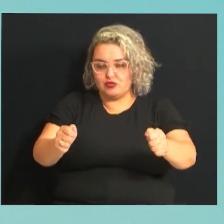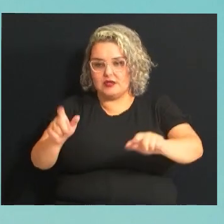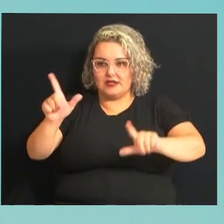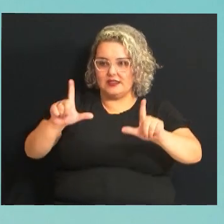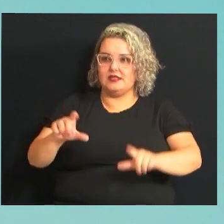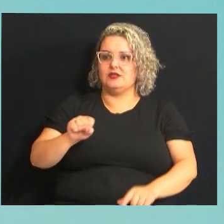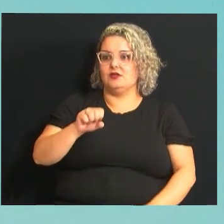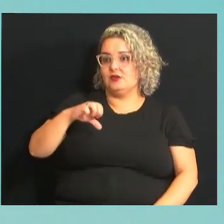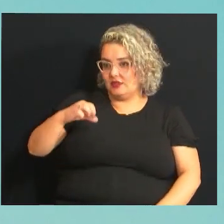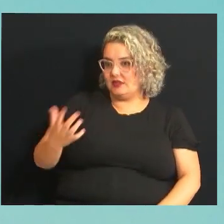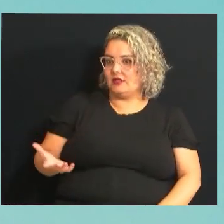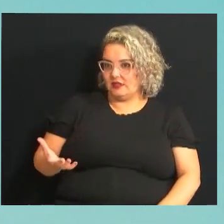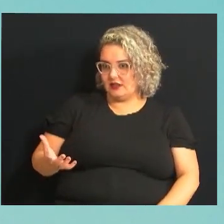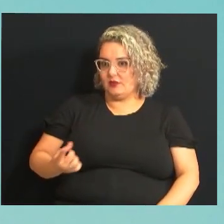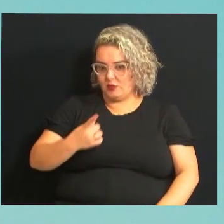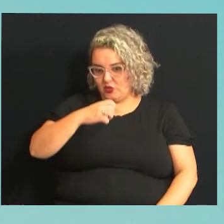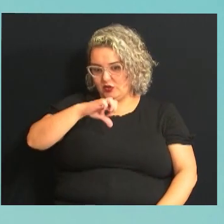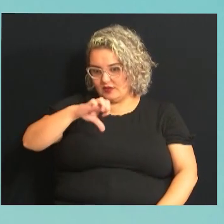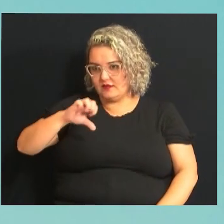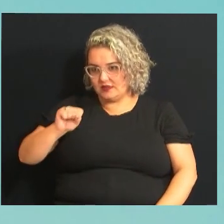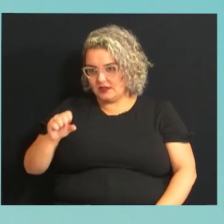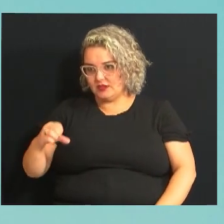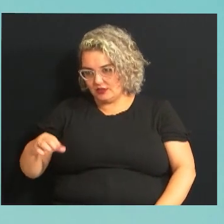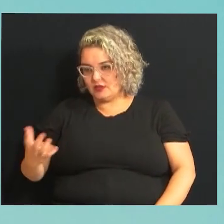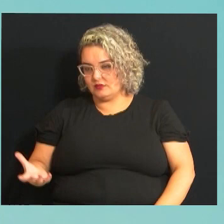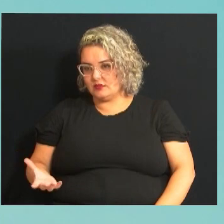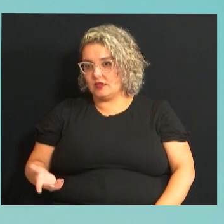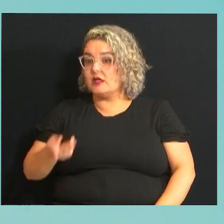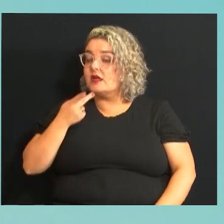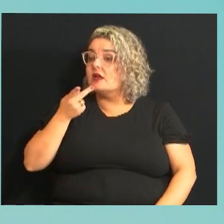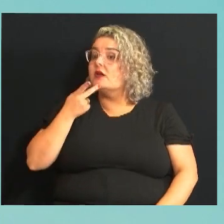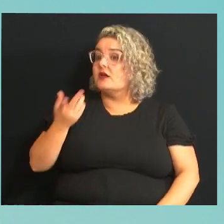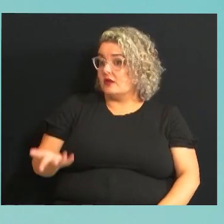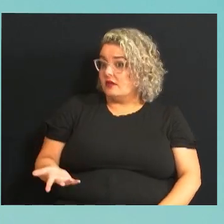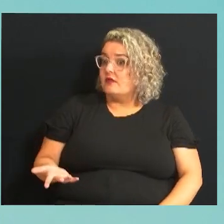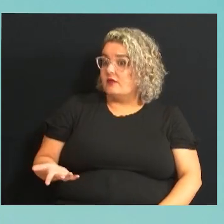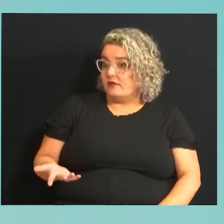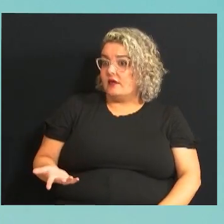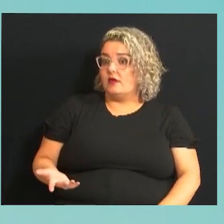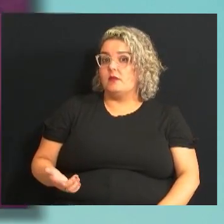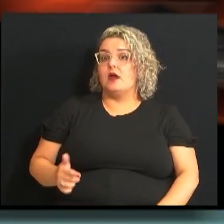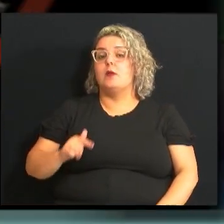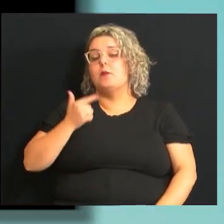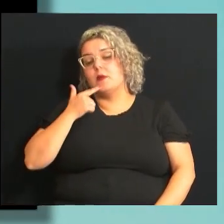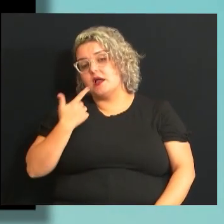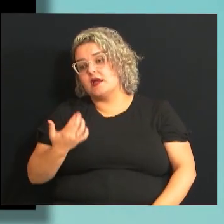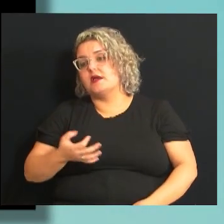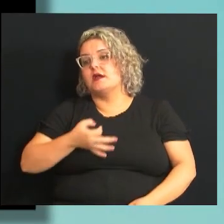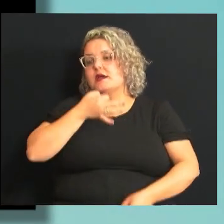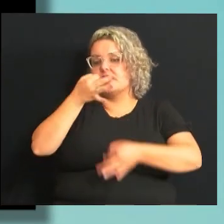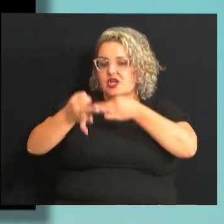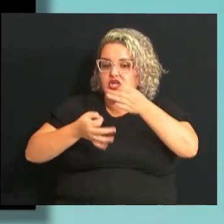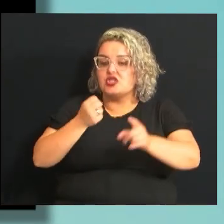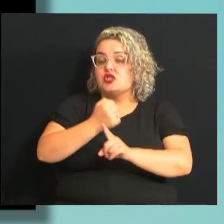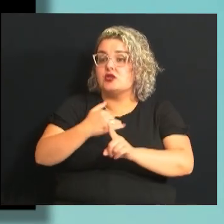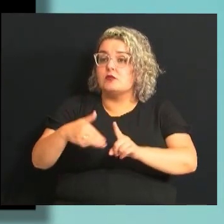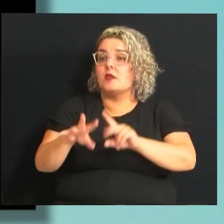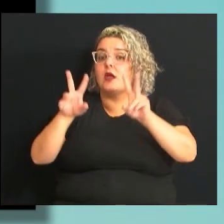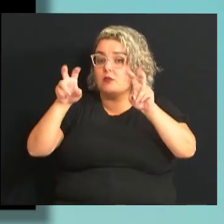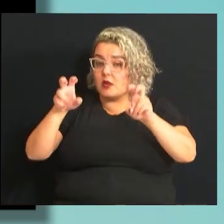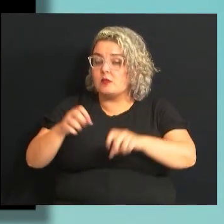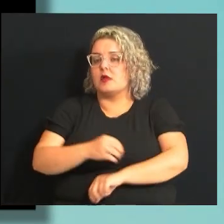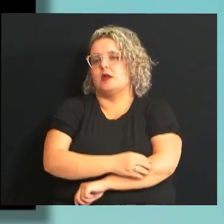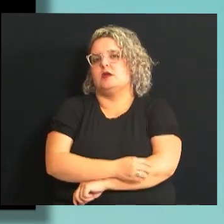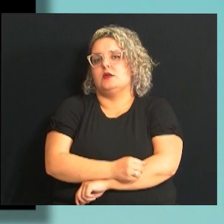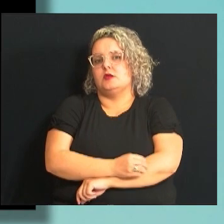vinha com a rodinha, né, de 89, que fala muito sobre essa questão do desperdício. É um